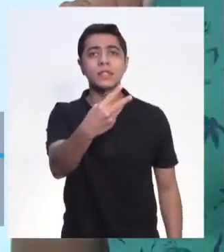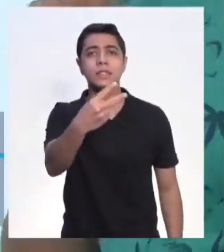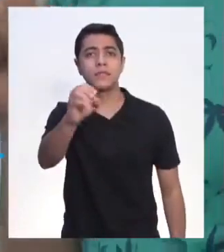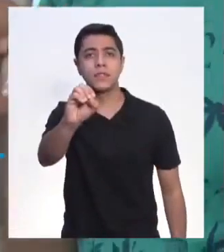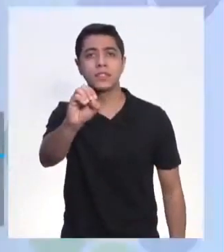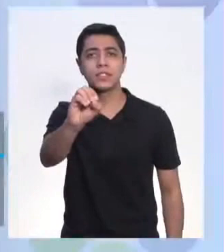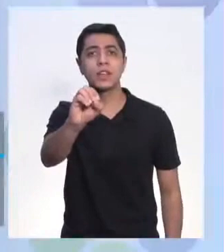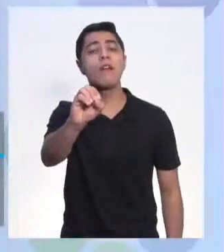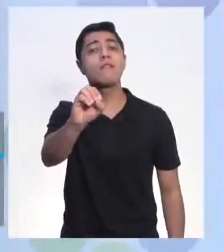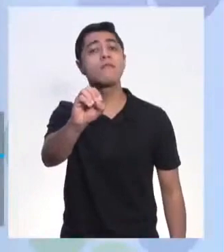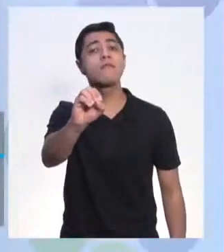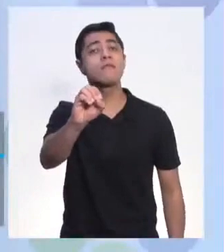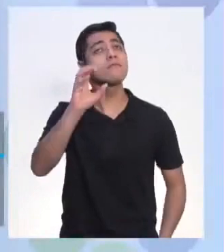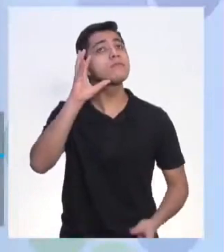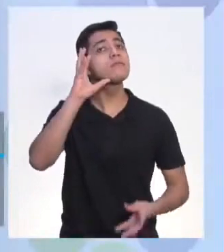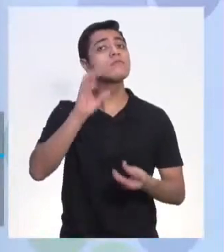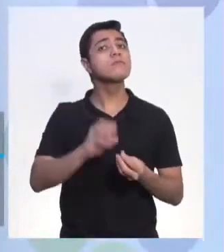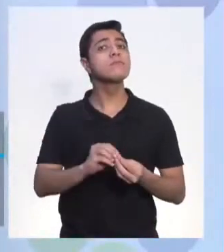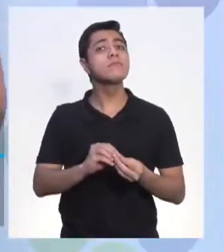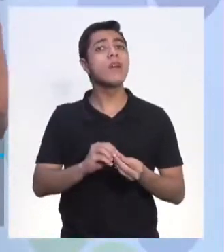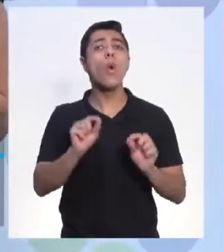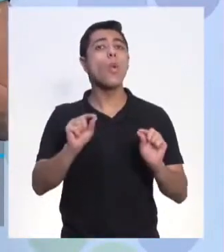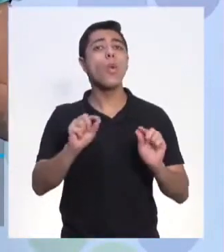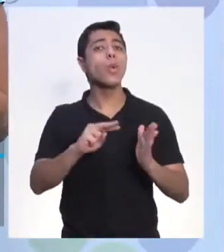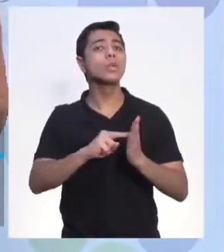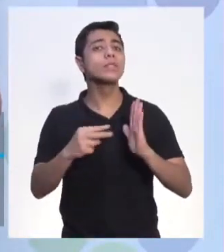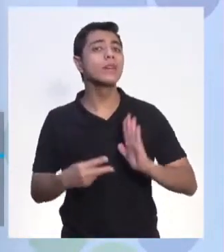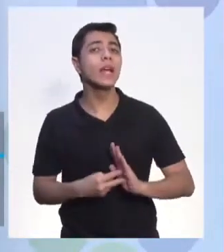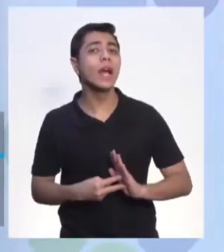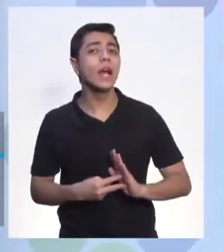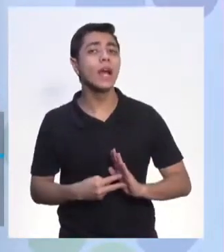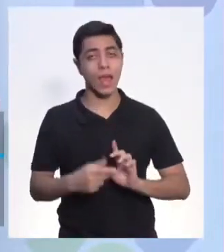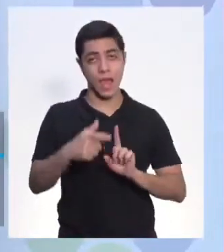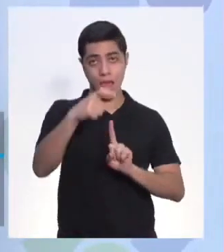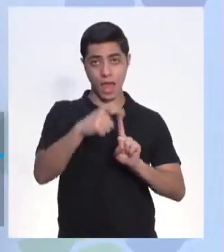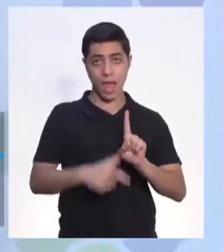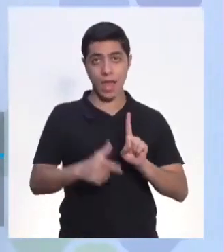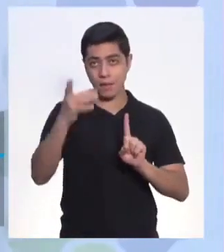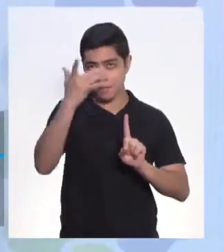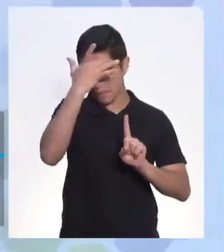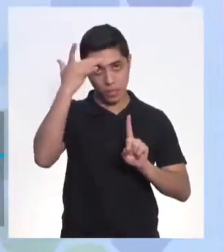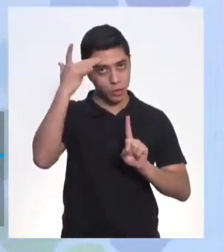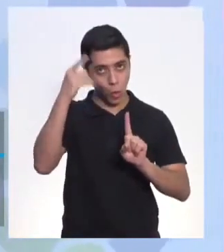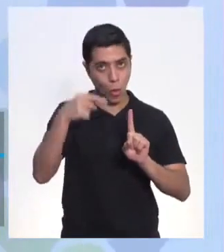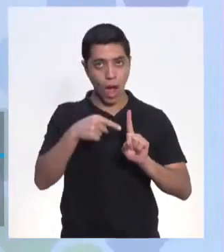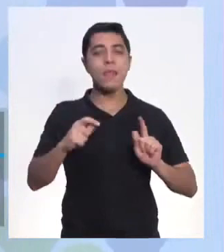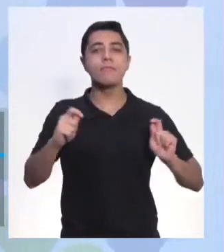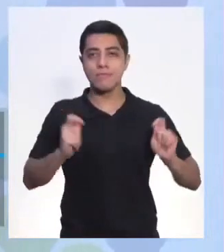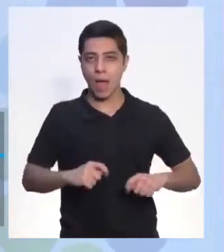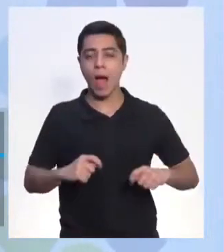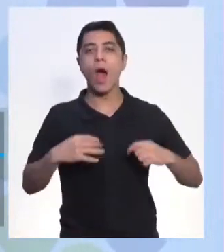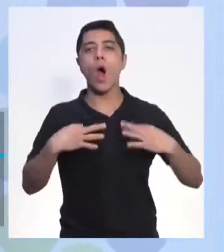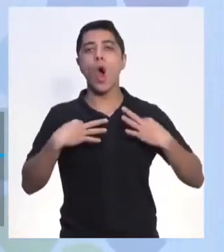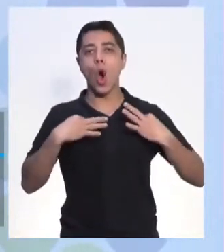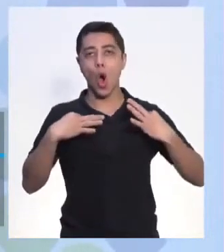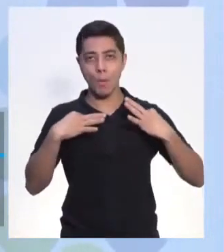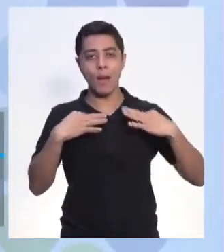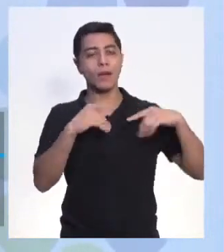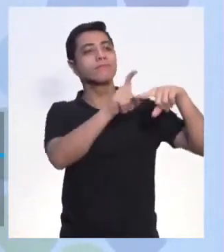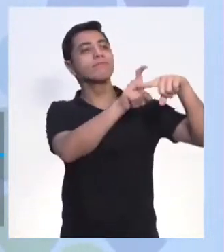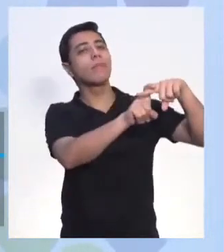720. Isso significa que ela terá 720 maneiras de usar